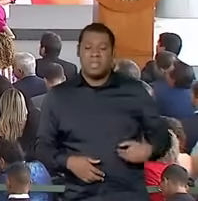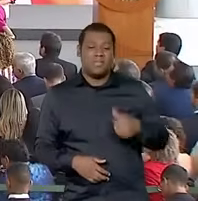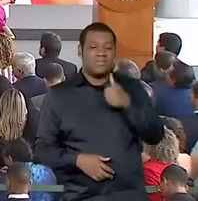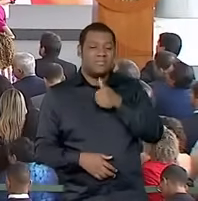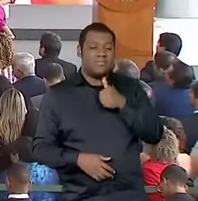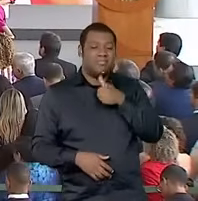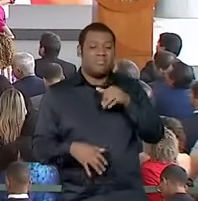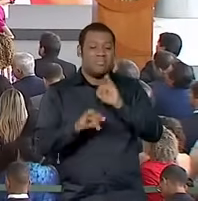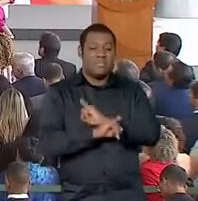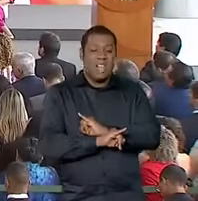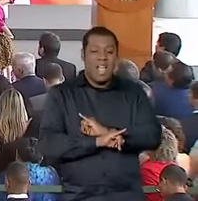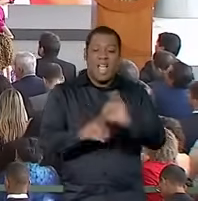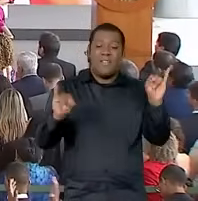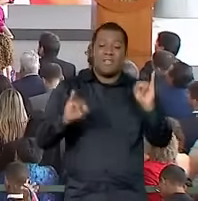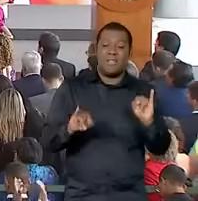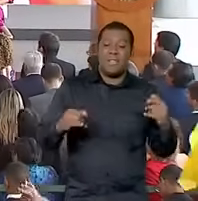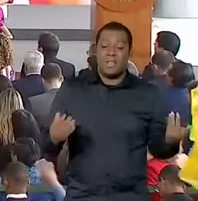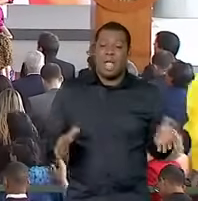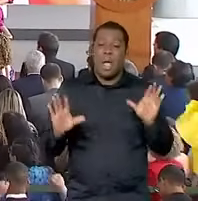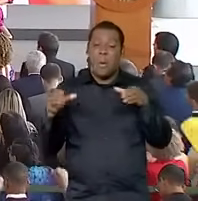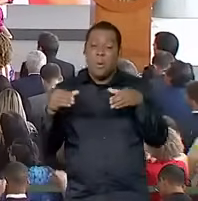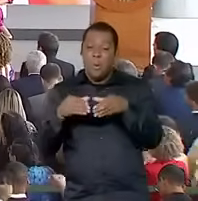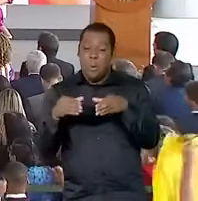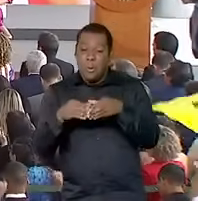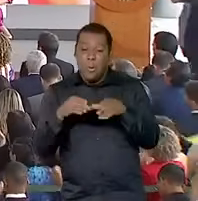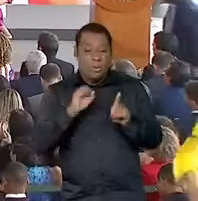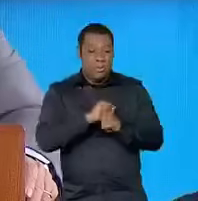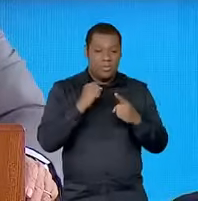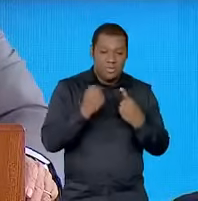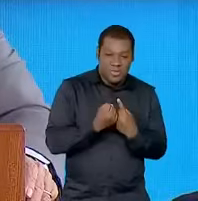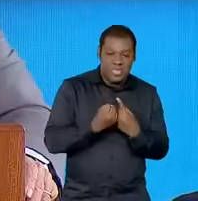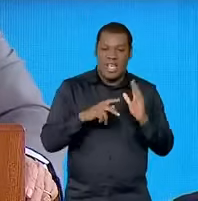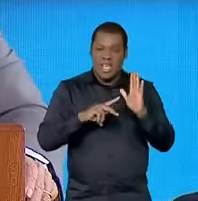entidades fazem casa melhor do que os empresários.